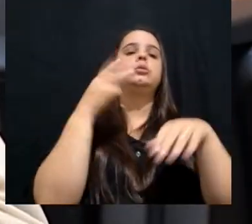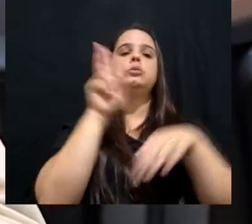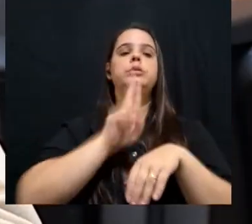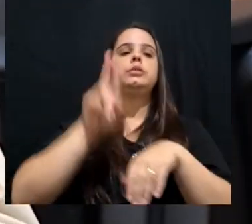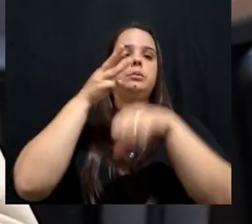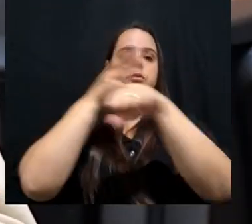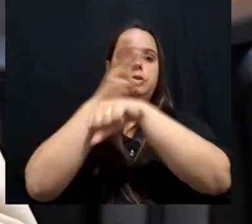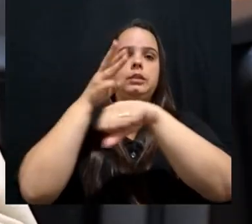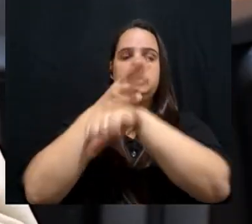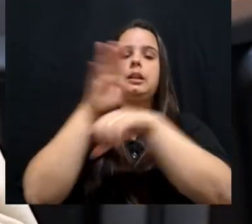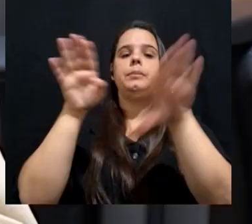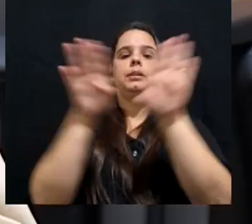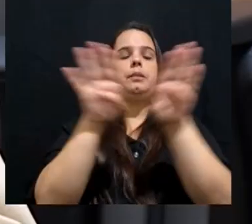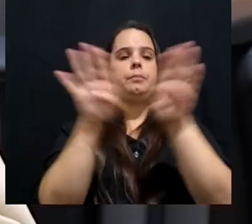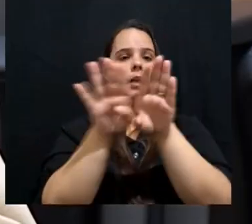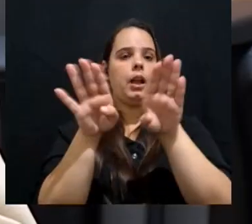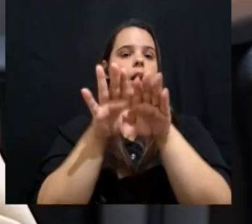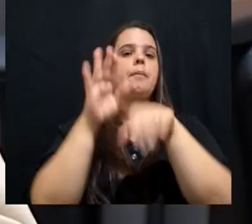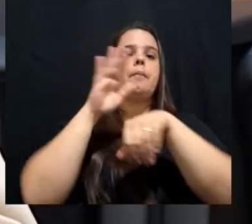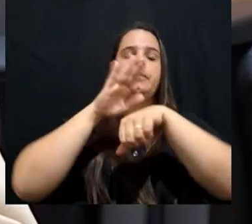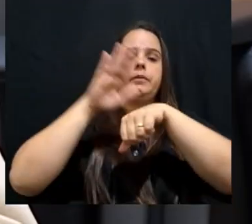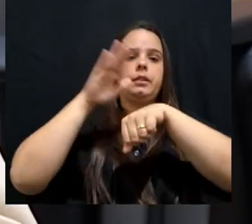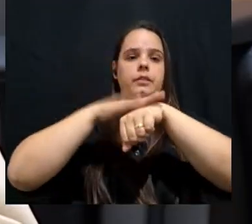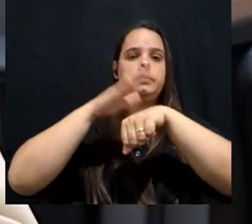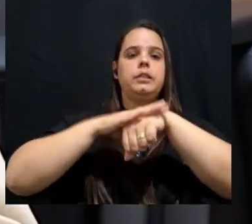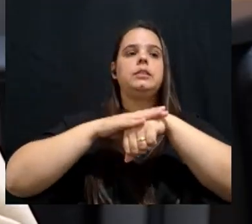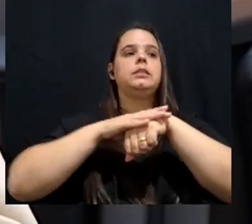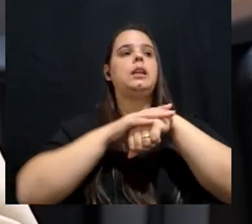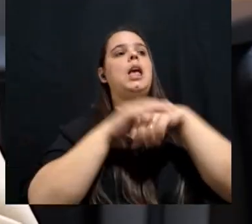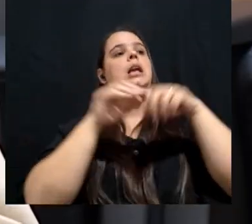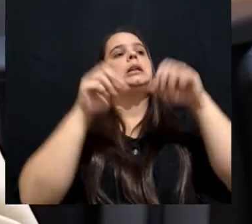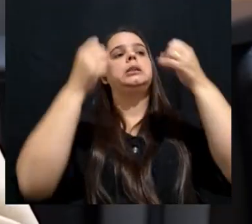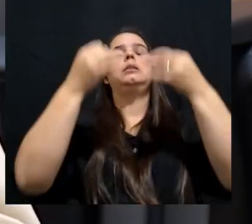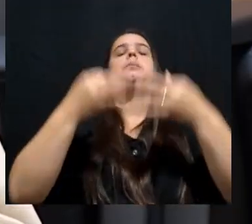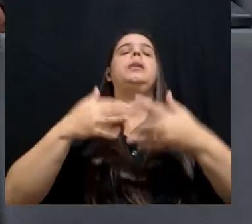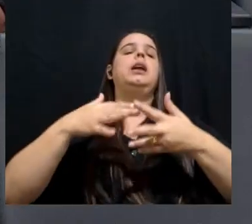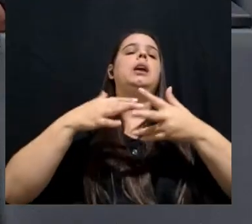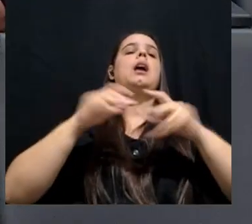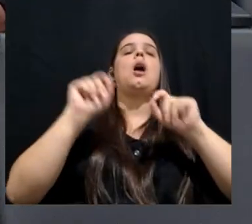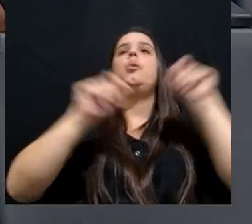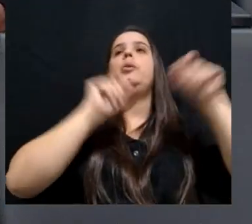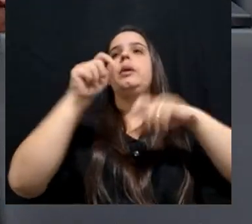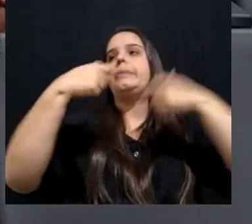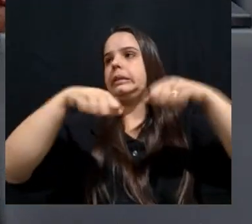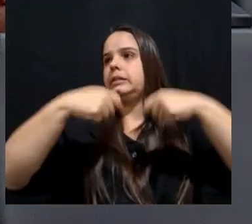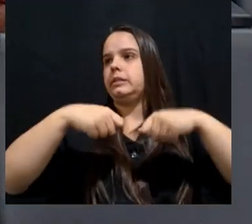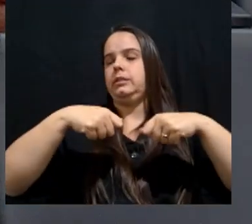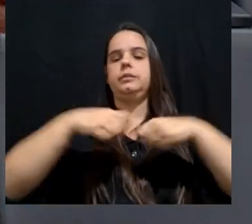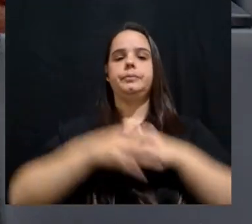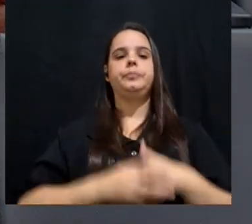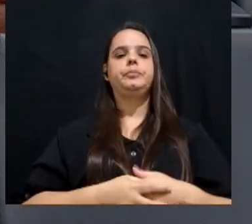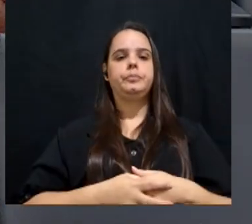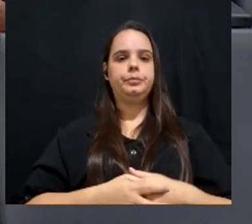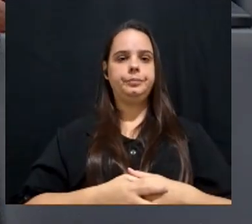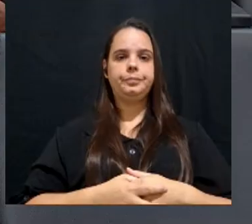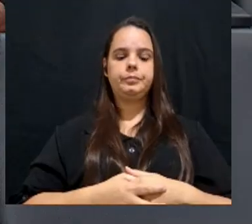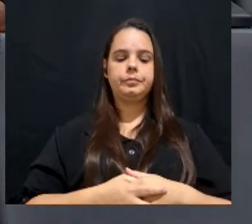para poder apontar ali para o Executivo as principais demandas comunitárias. Isso, a gente até separou